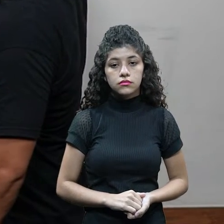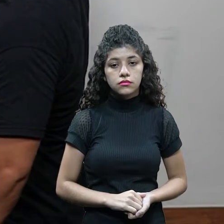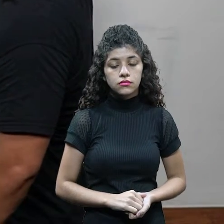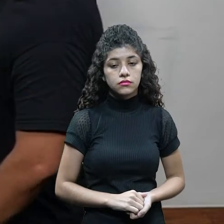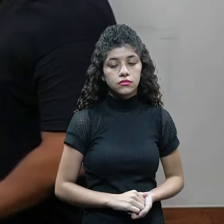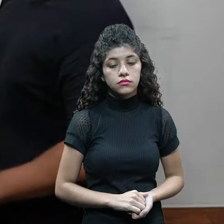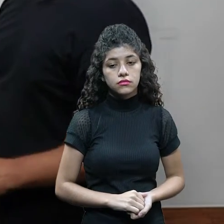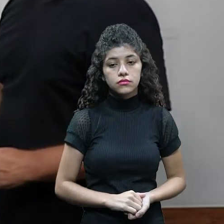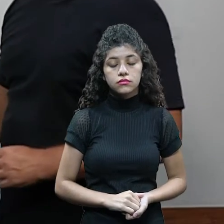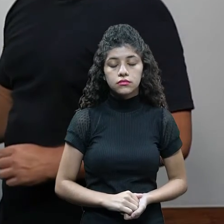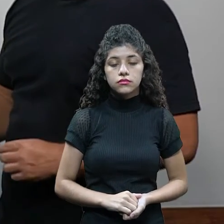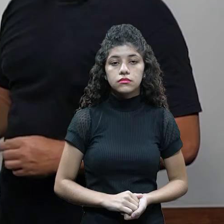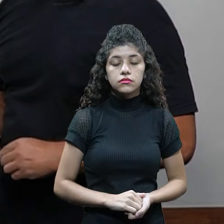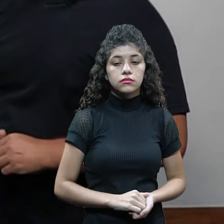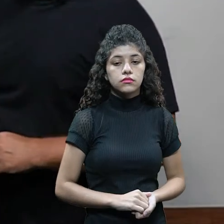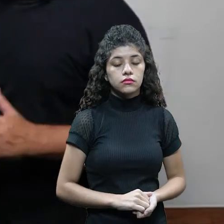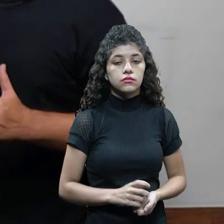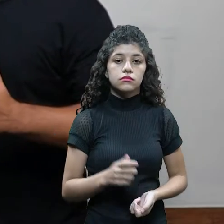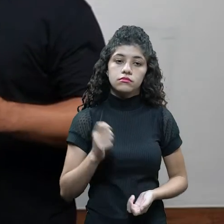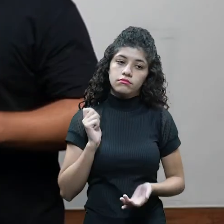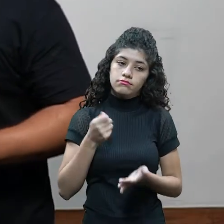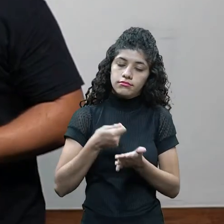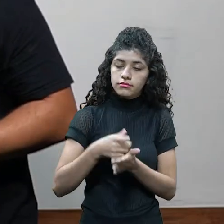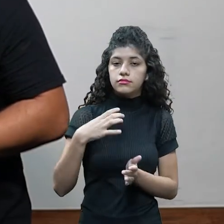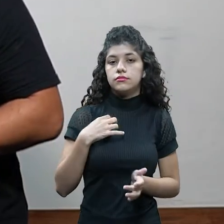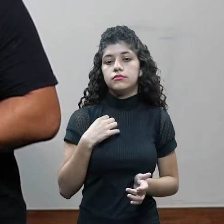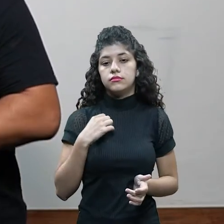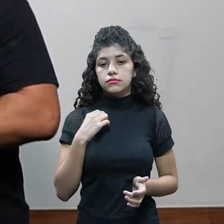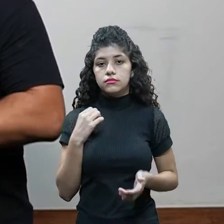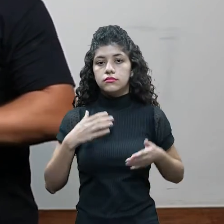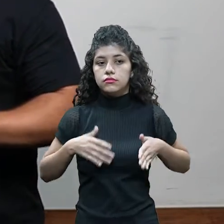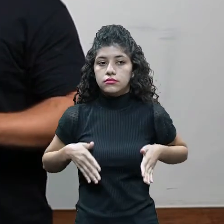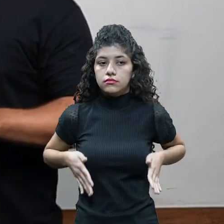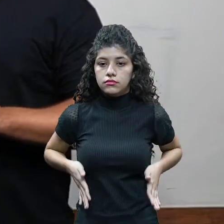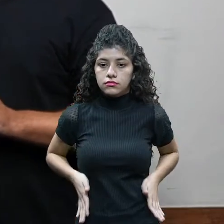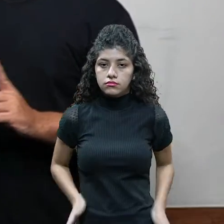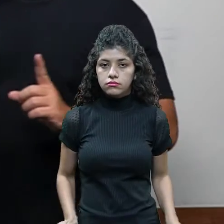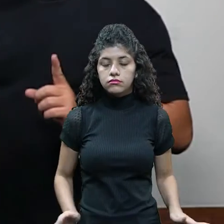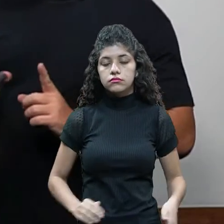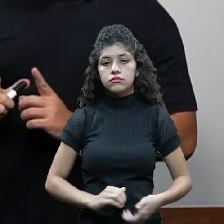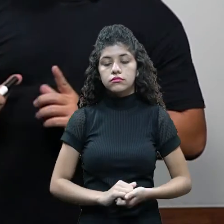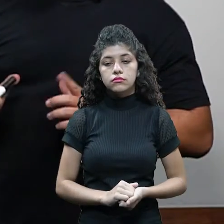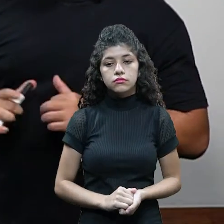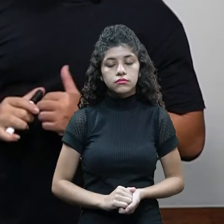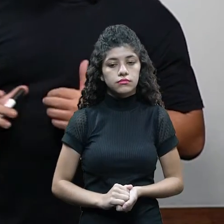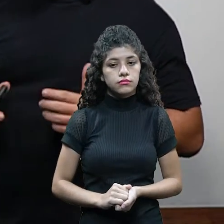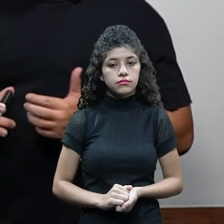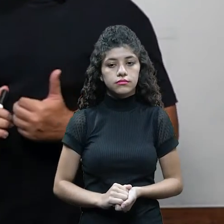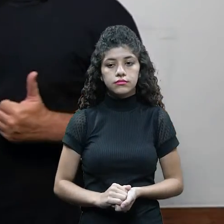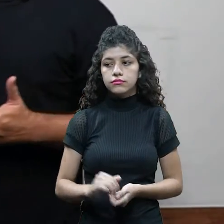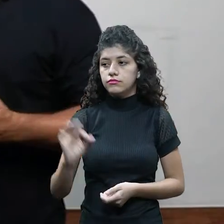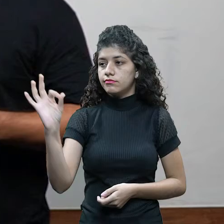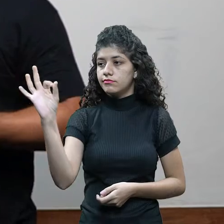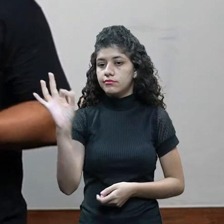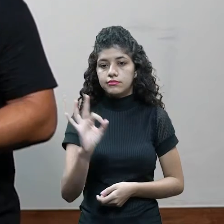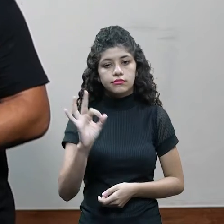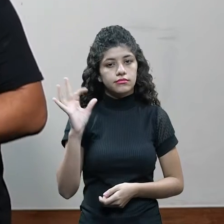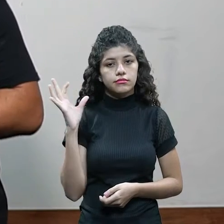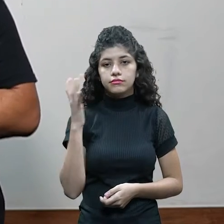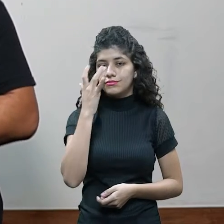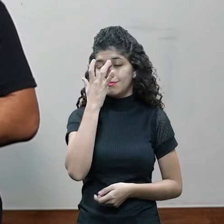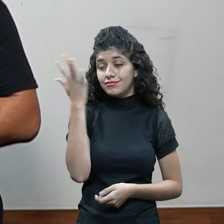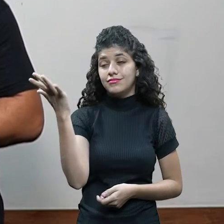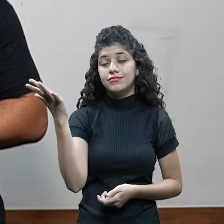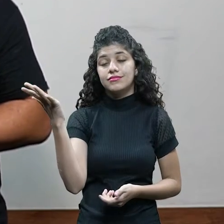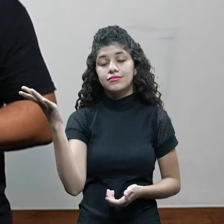apenas R$105 nesse vestido. Então, não tem erro, gente. Porcentagem, para mim, é um dos cálculos mais simples